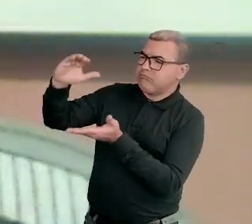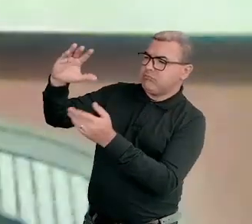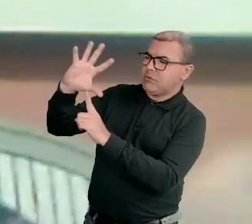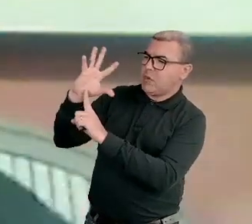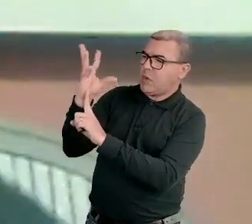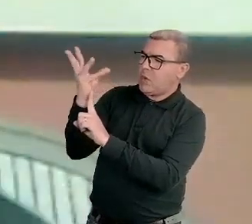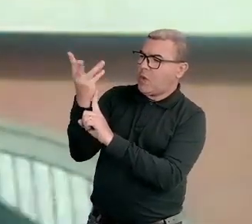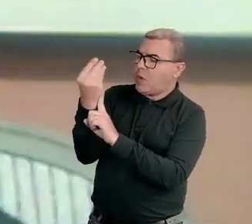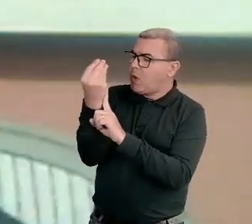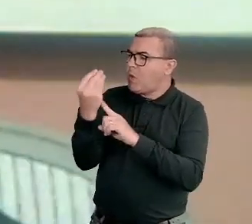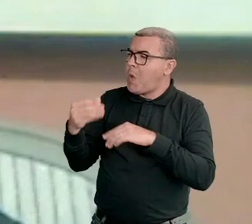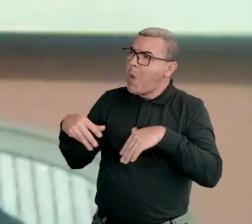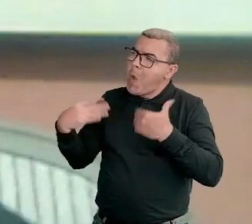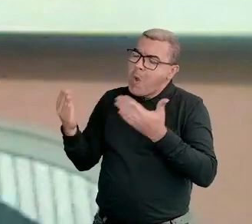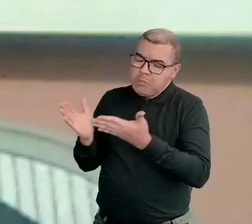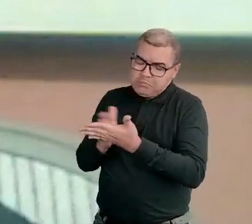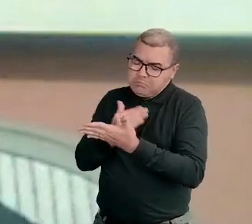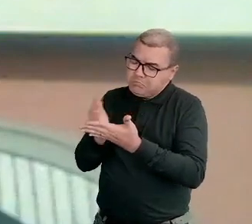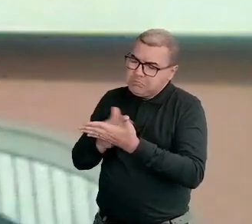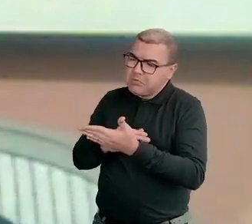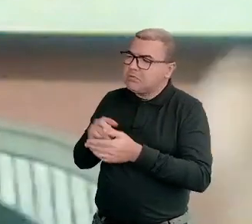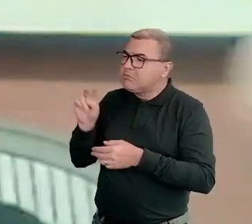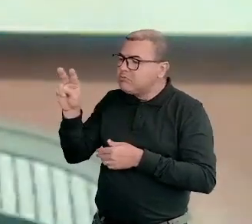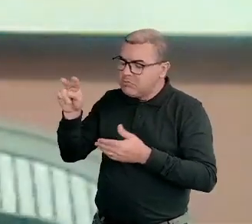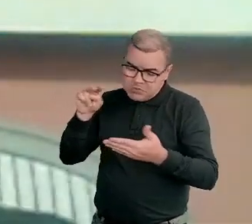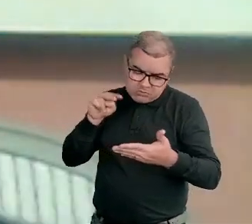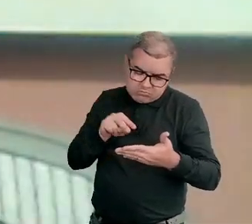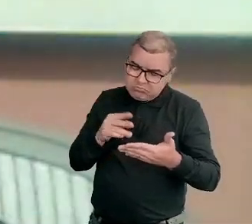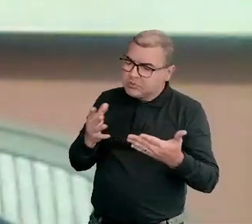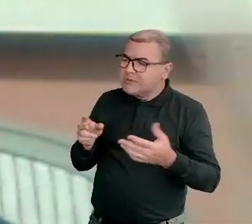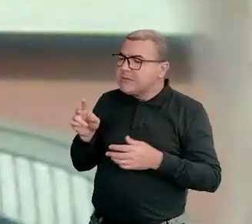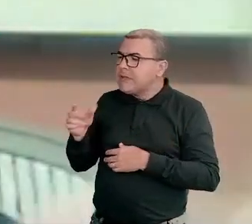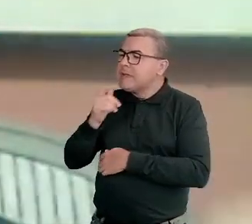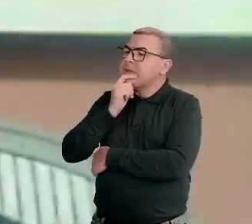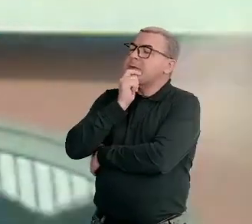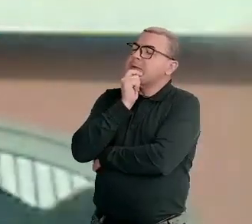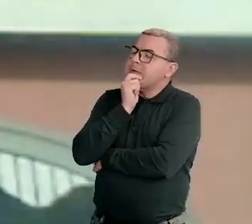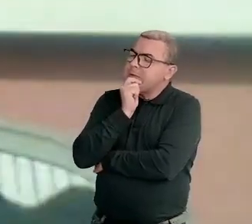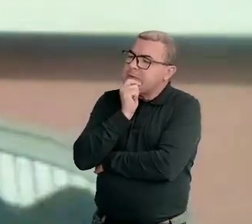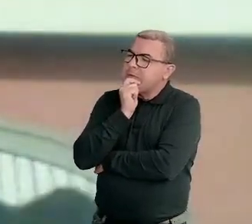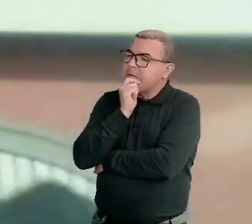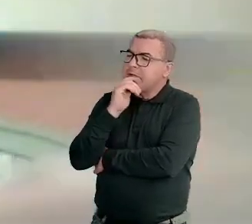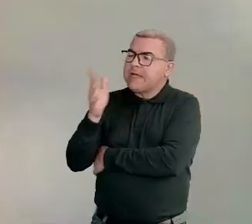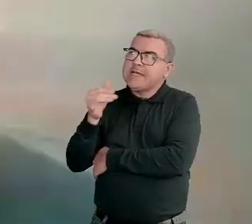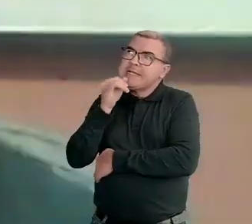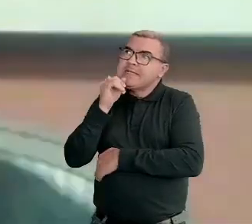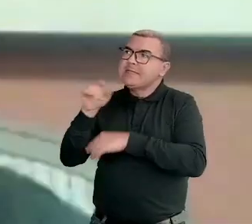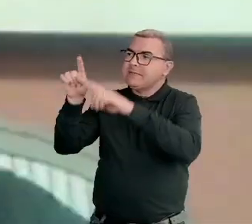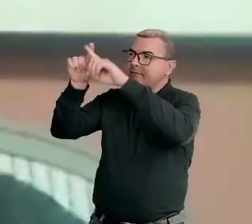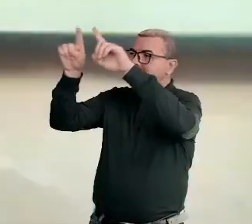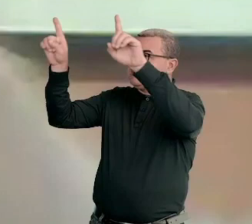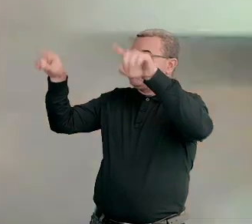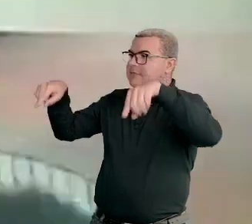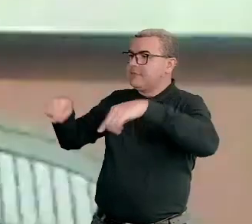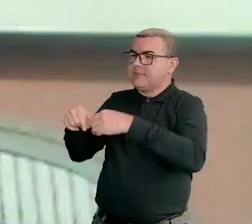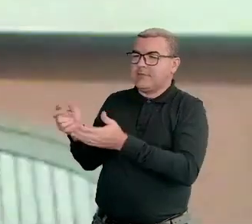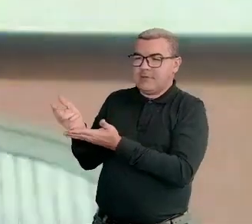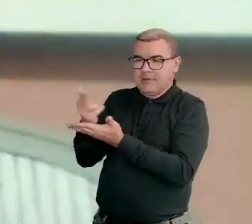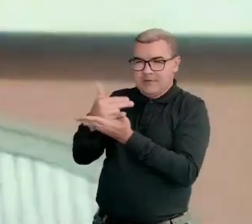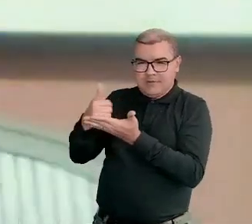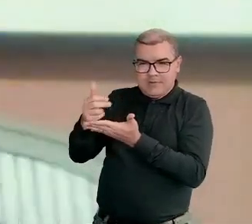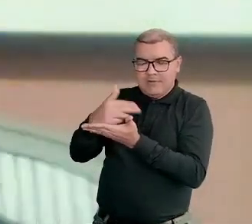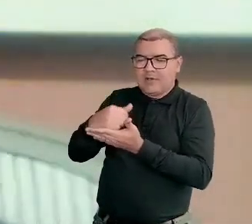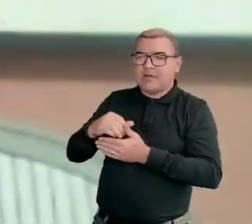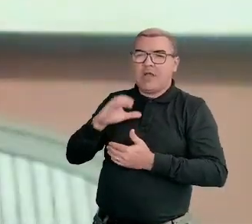arte, né, ou um livro de arte, você entende. Aí você vai lá e vê O Grito do Munch, quadro